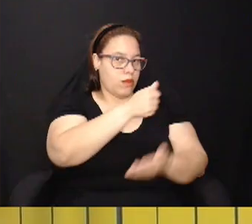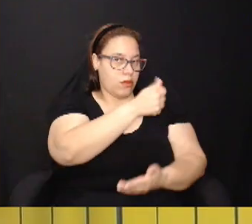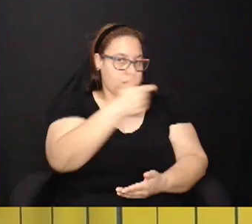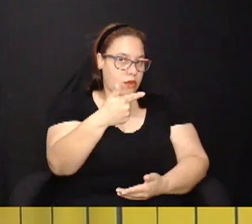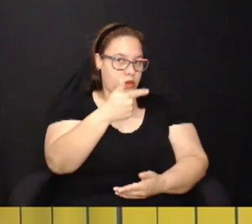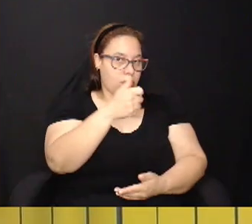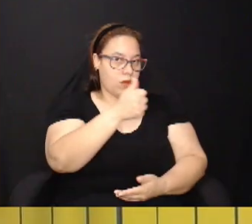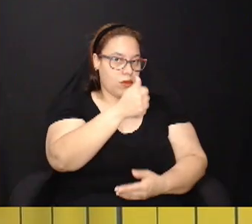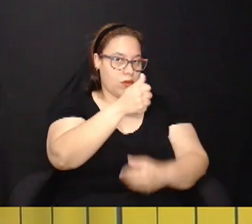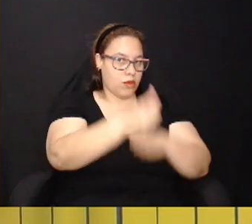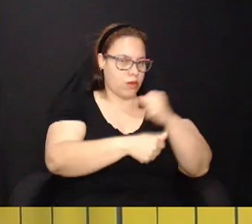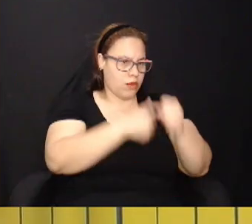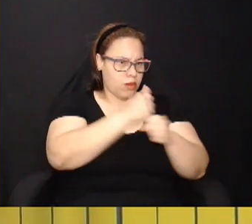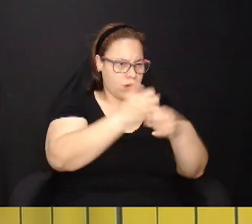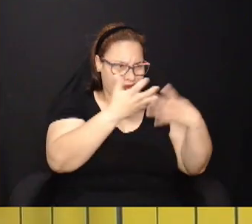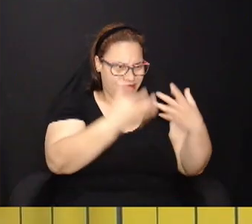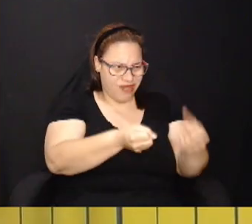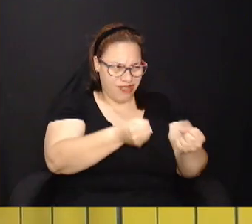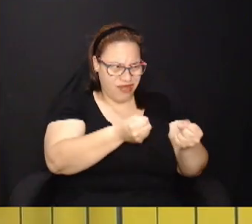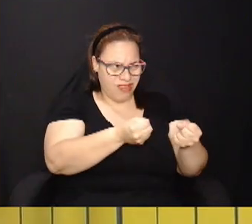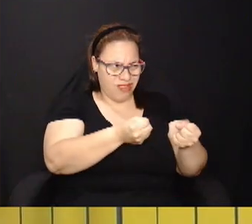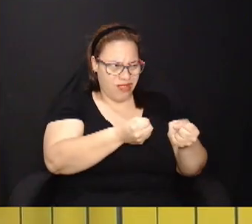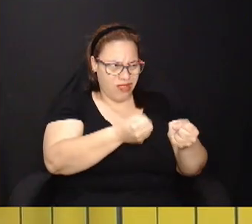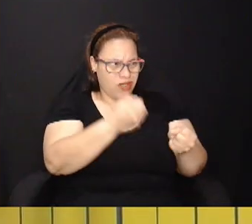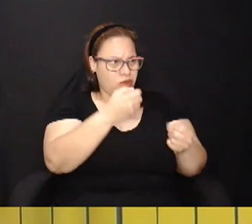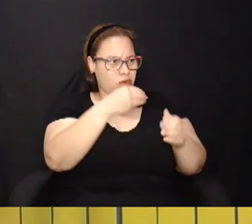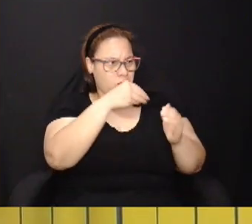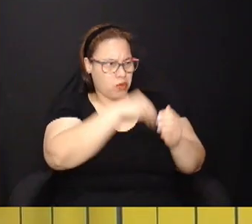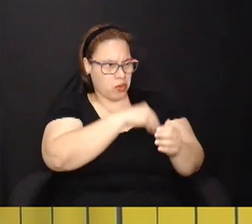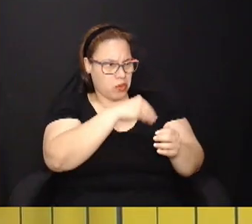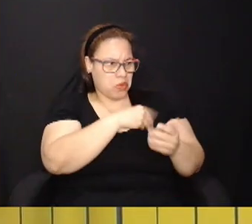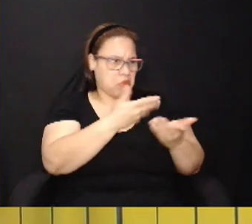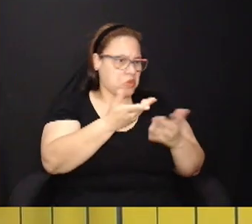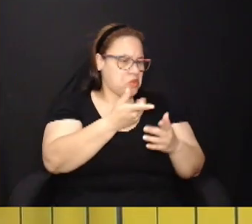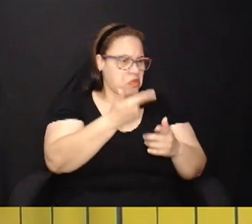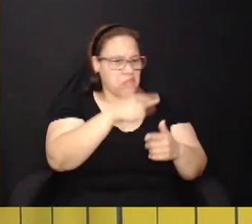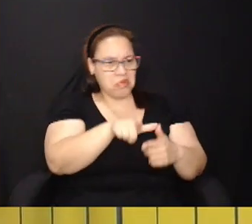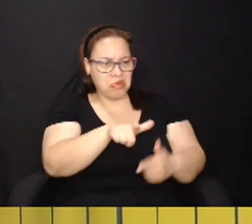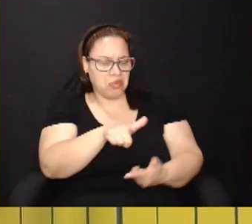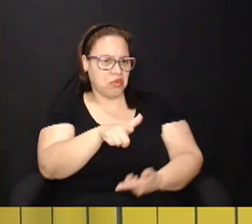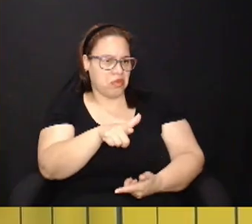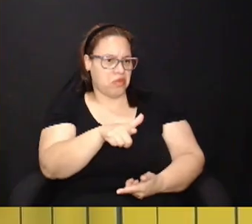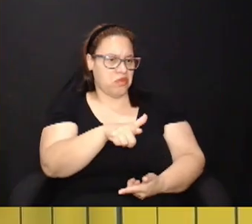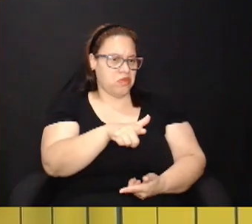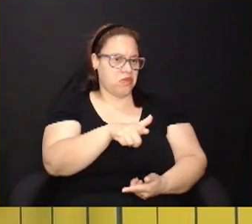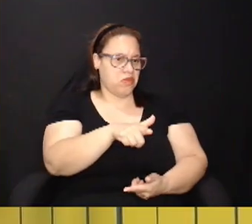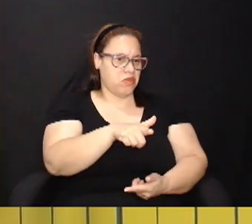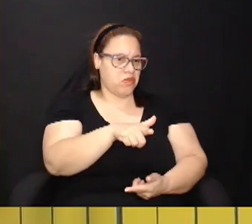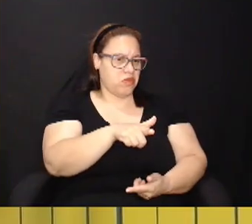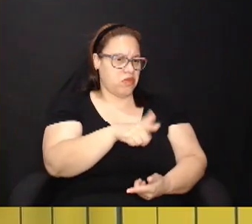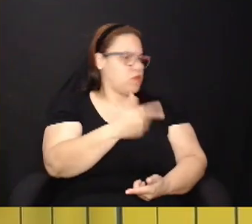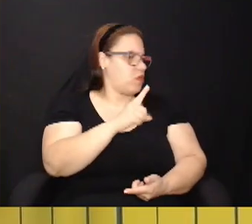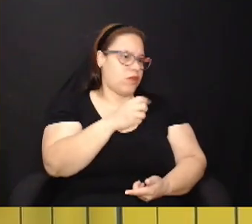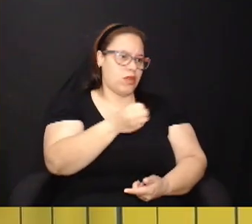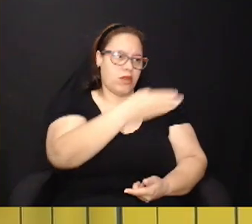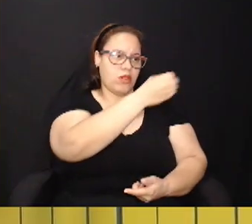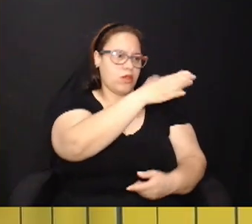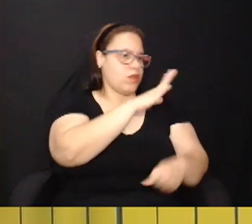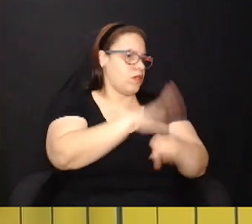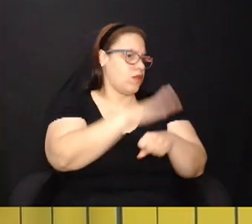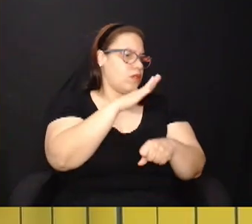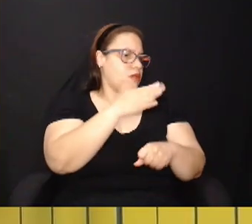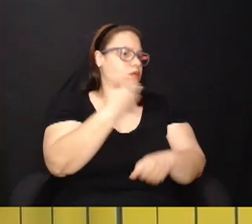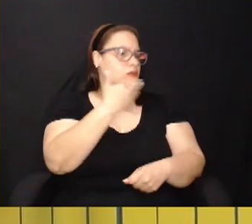você receber o seu reembolso, de repente, mediante você não ir viajar mais e aí você pede o reembolso